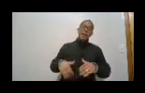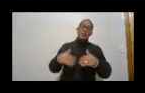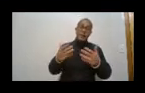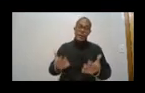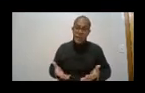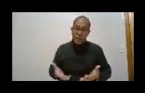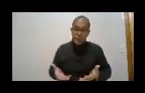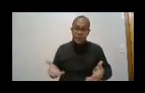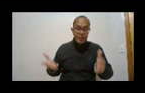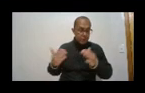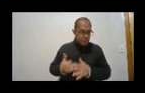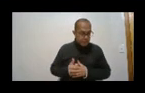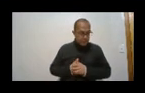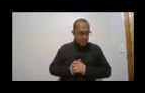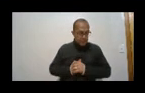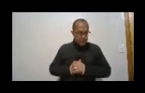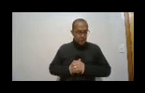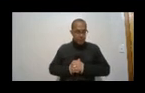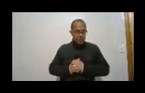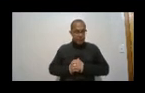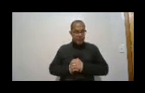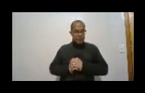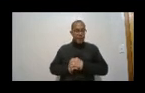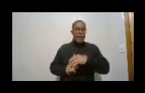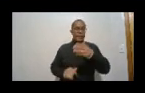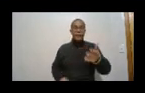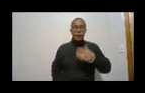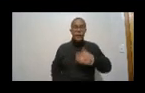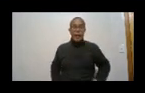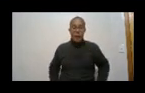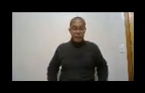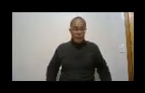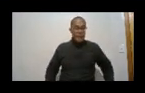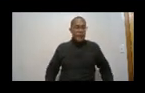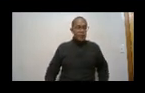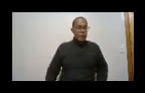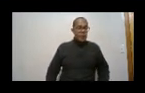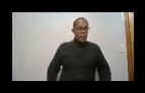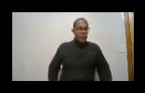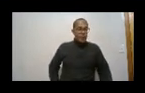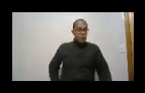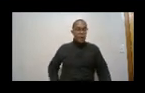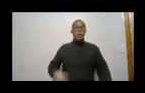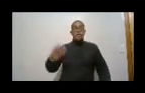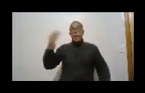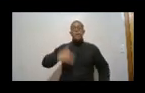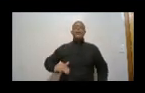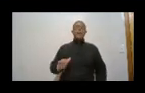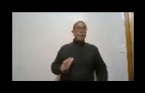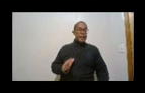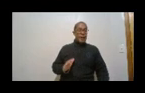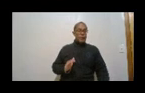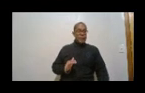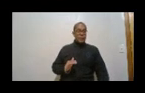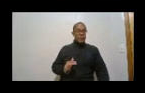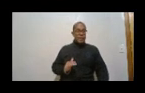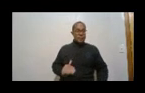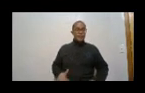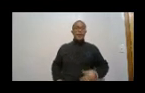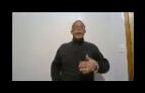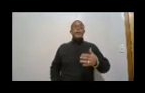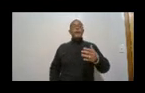Da mesma maneira, eu gostaria que os senhores refletissem comigo, por exemplo, a nível renal, tá? Eu tenho um problema renal.